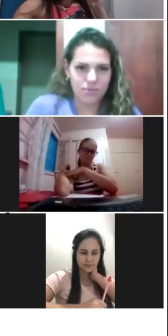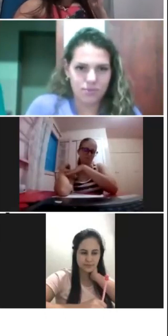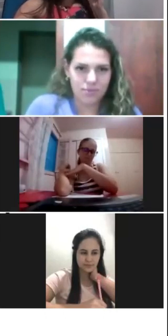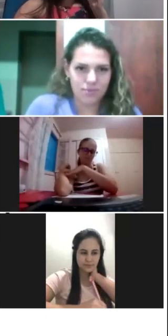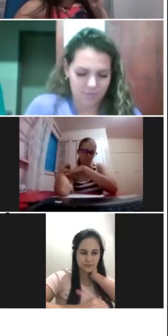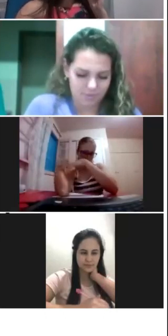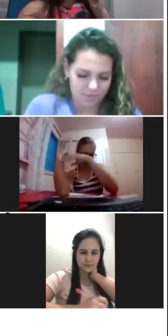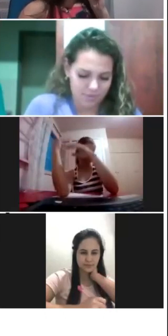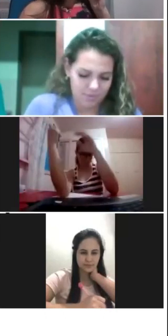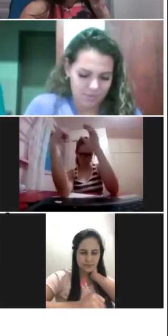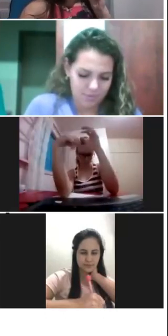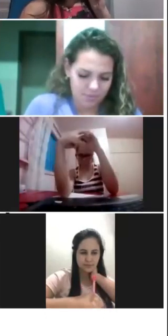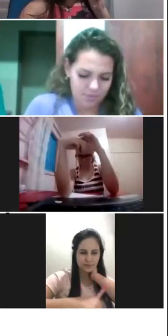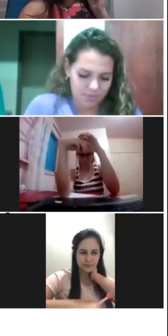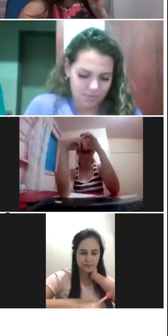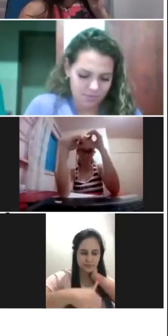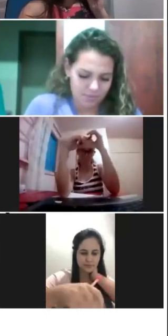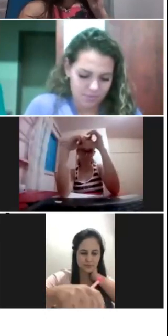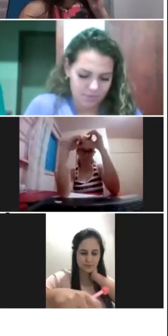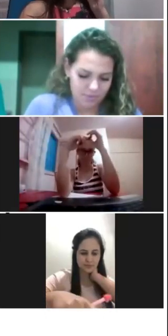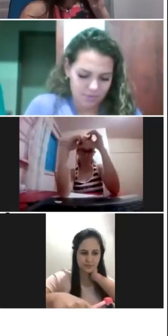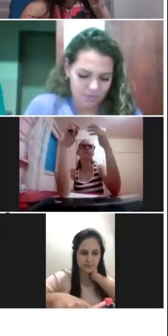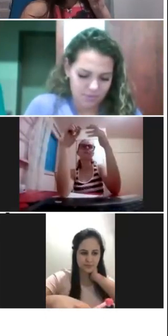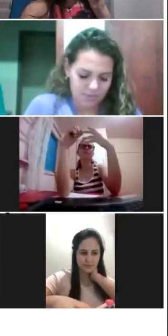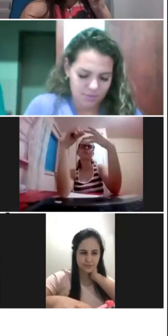professor. Beleza. É isso aí. Tá certo. Parabéns.